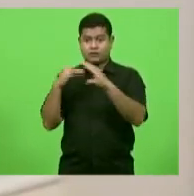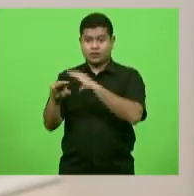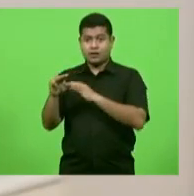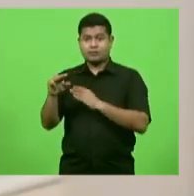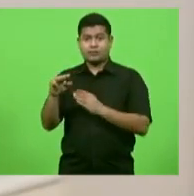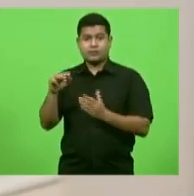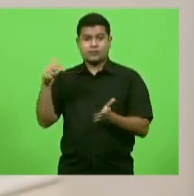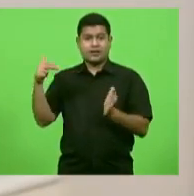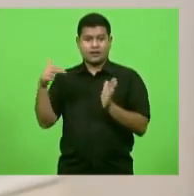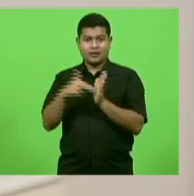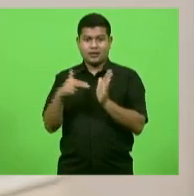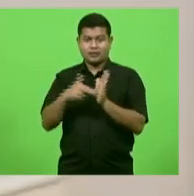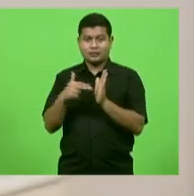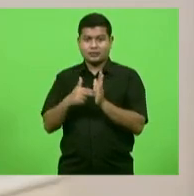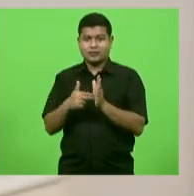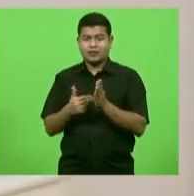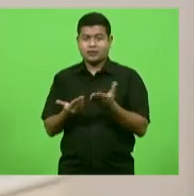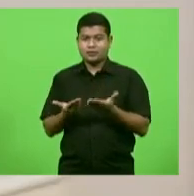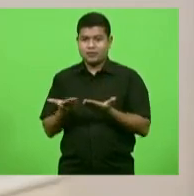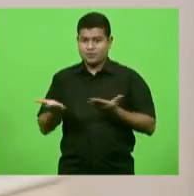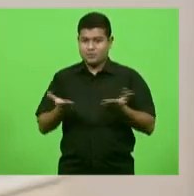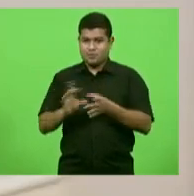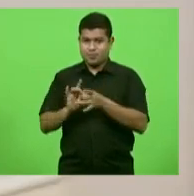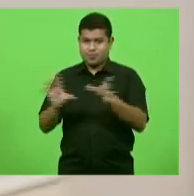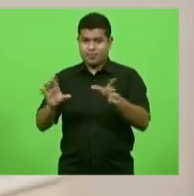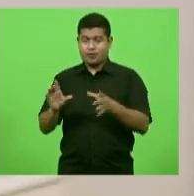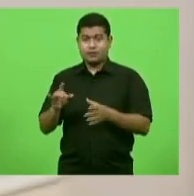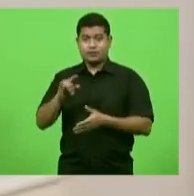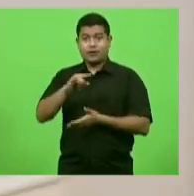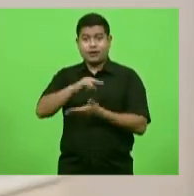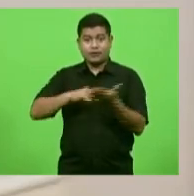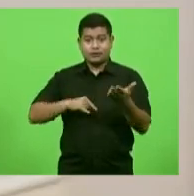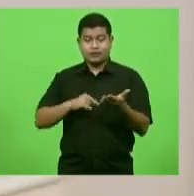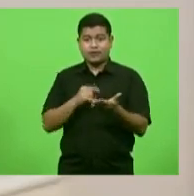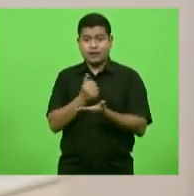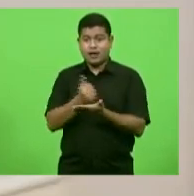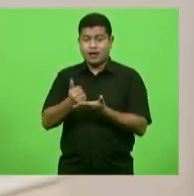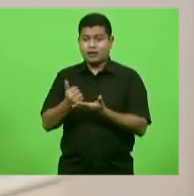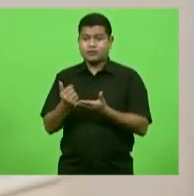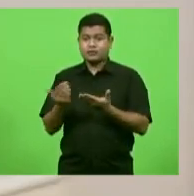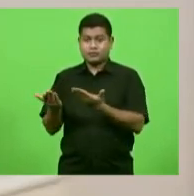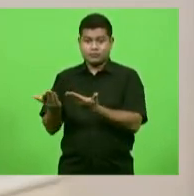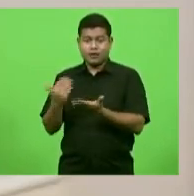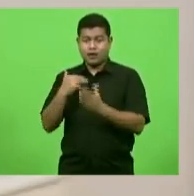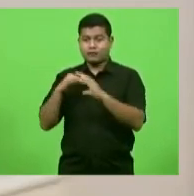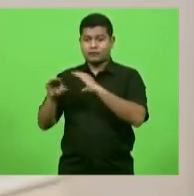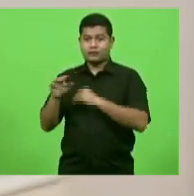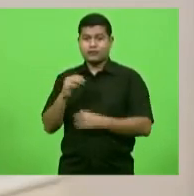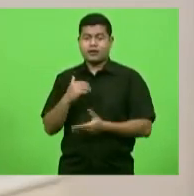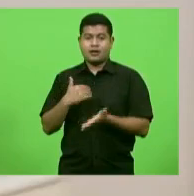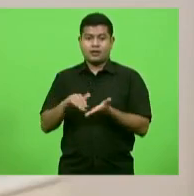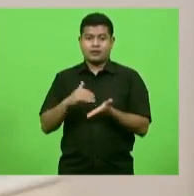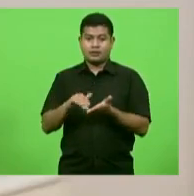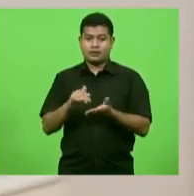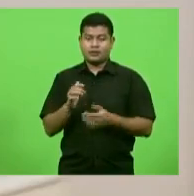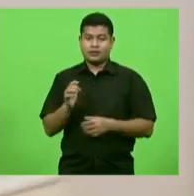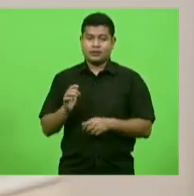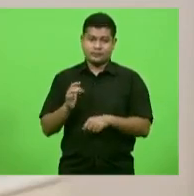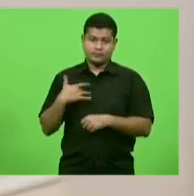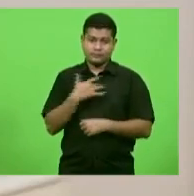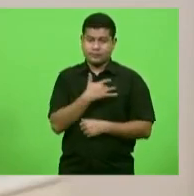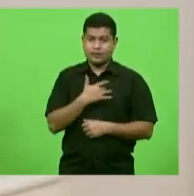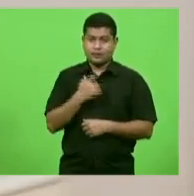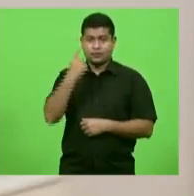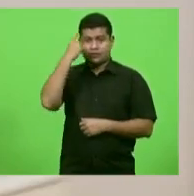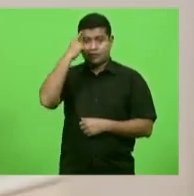licitação da Diretoria de Licitações e Contratos para a Secretaria da Saúde, às 14 horas e 55 minutos, logo